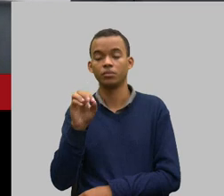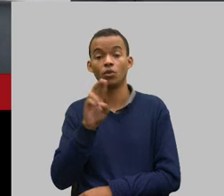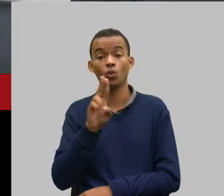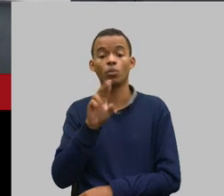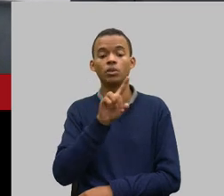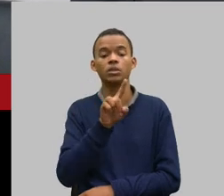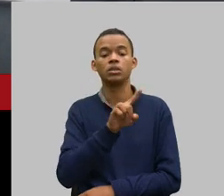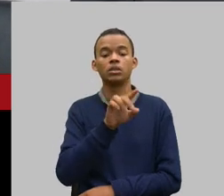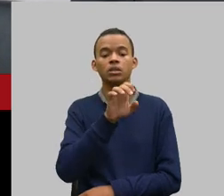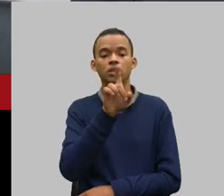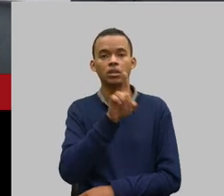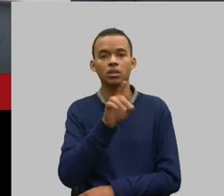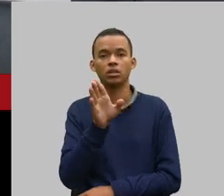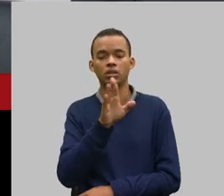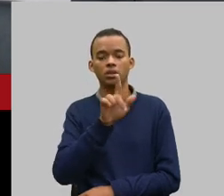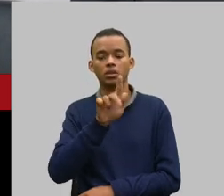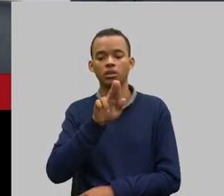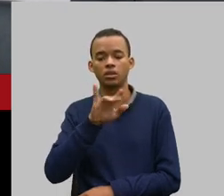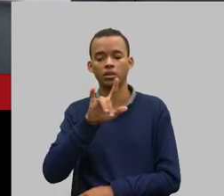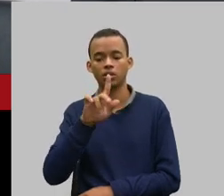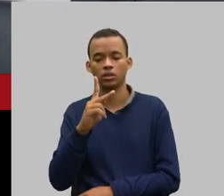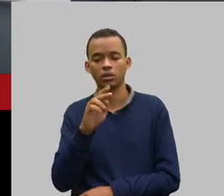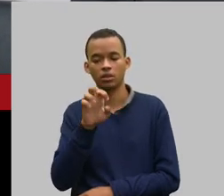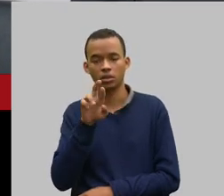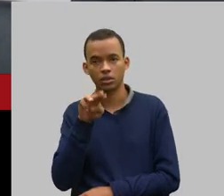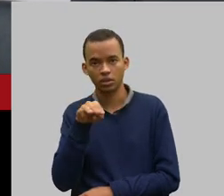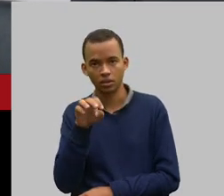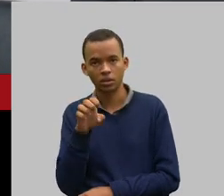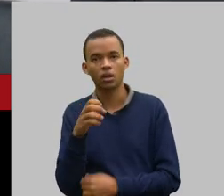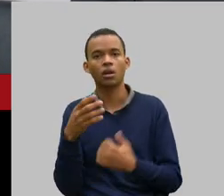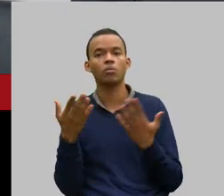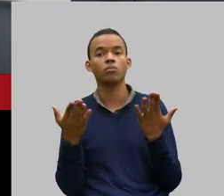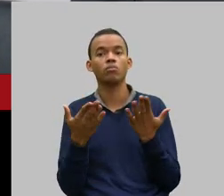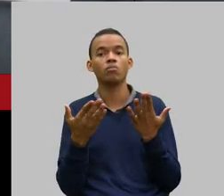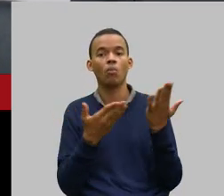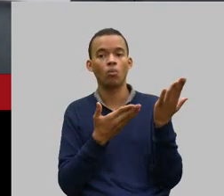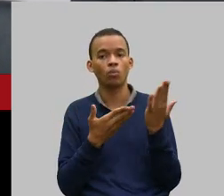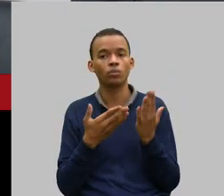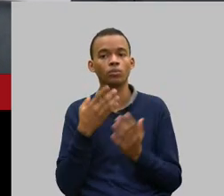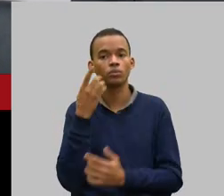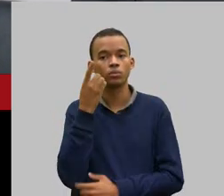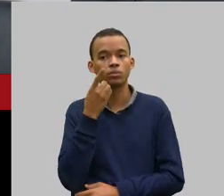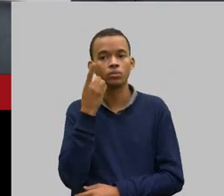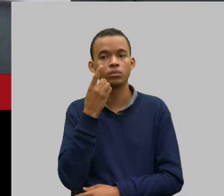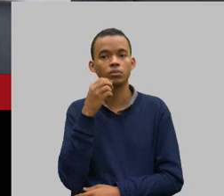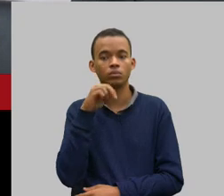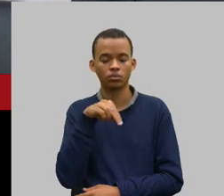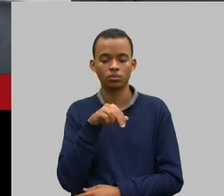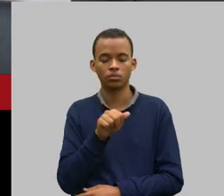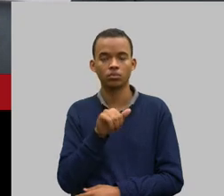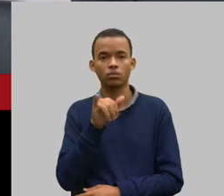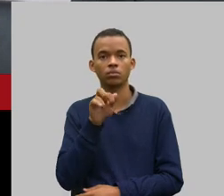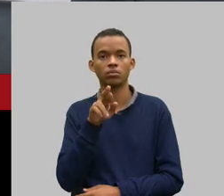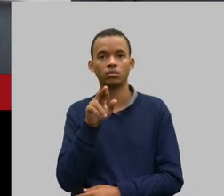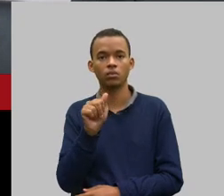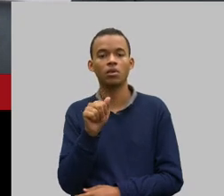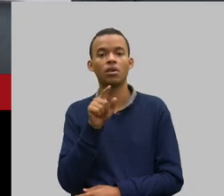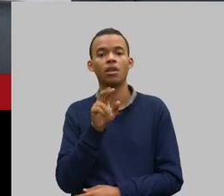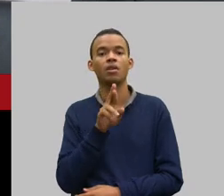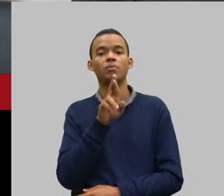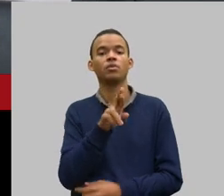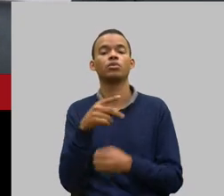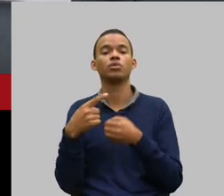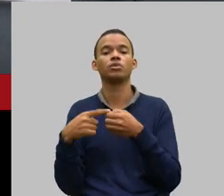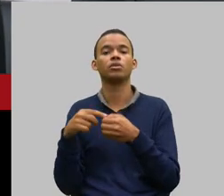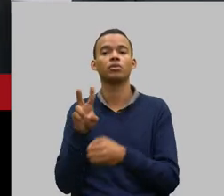honra muito grande passo a palavra agora para a deputada Naiara a deputada danara que representa muito bem vespaziano e